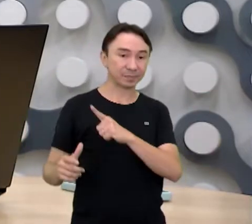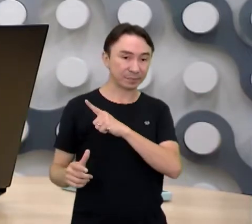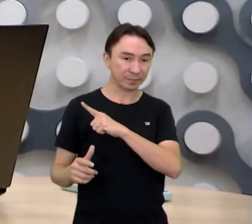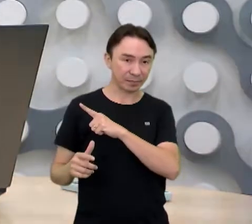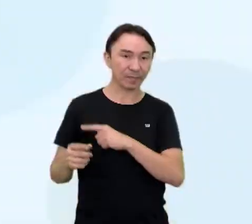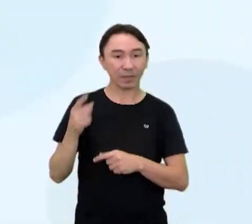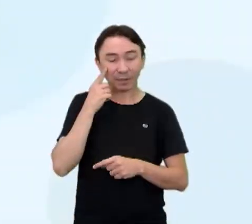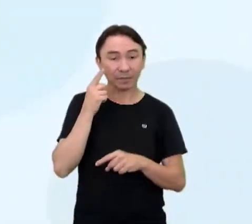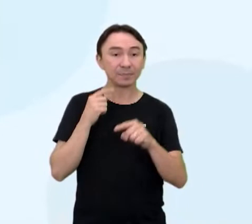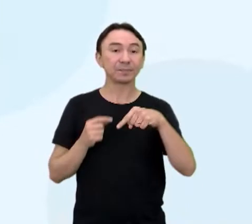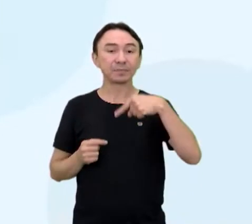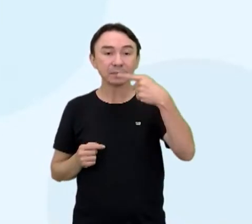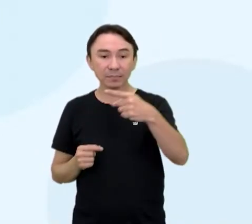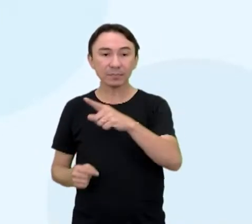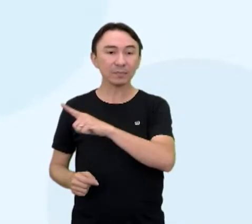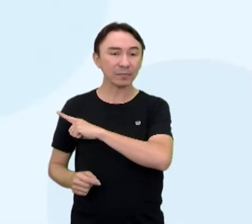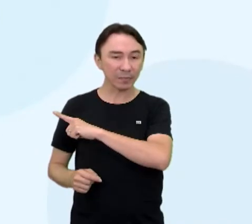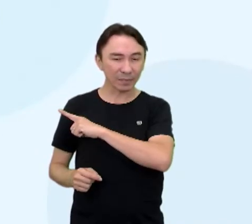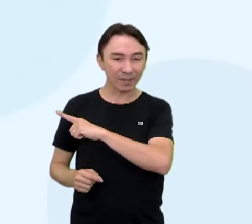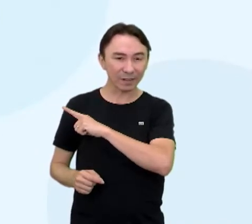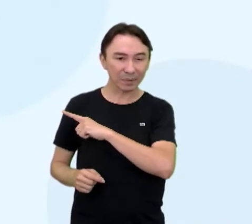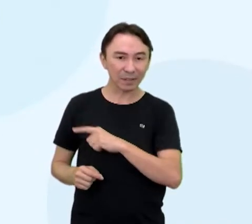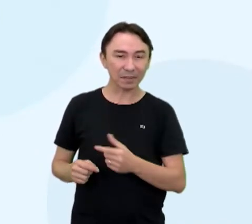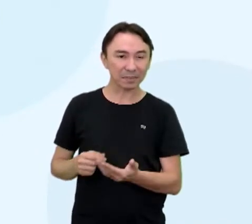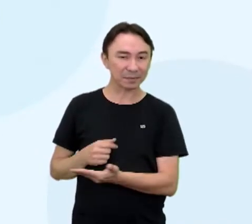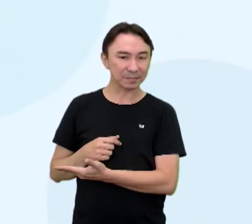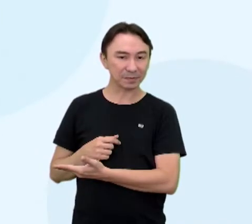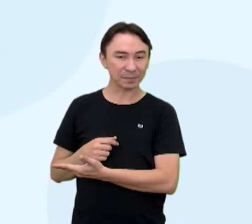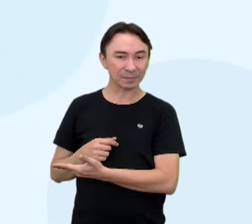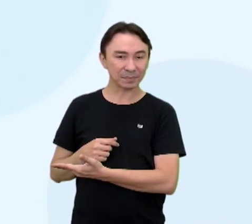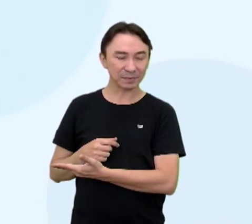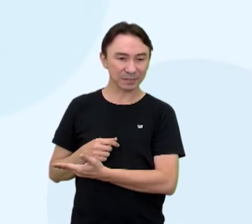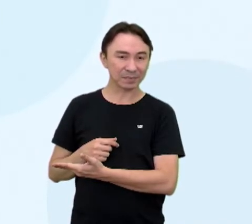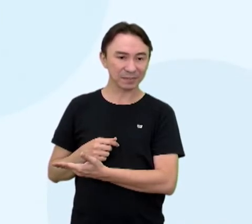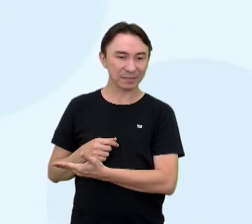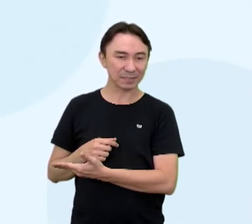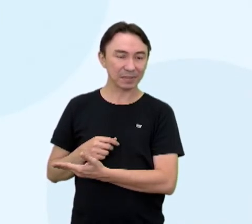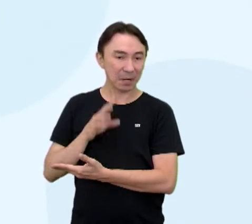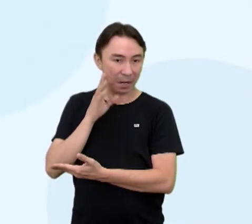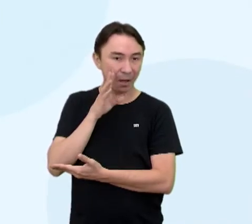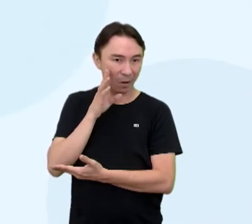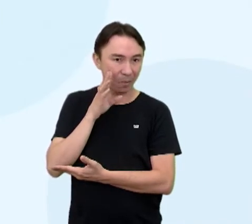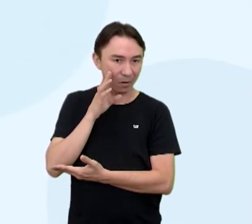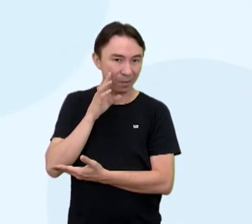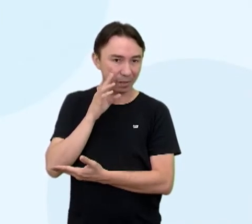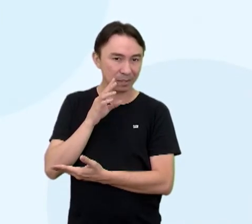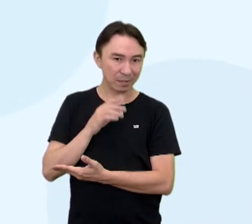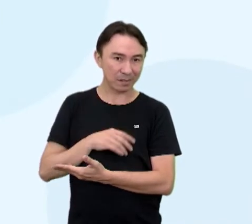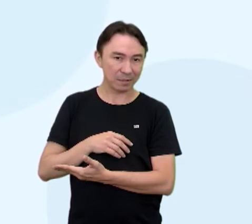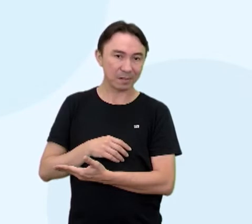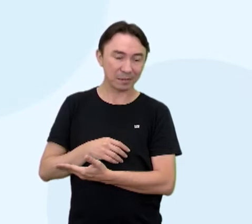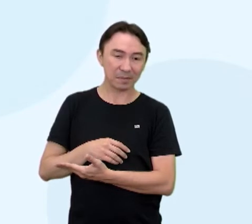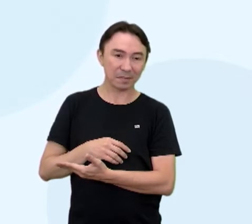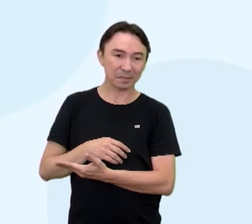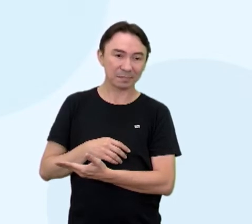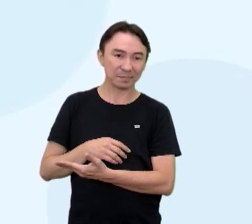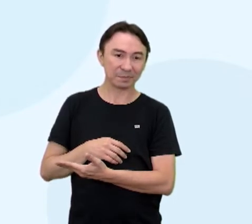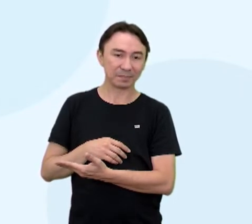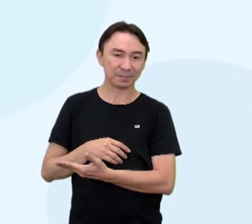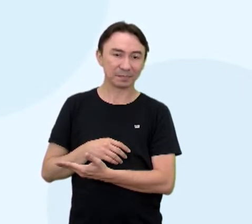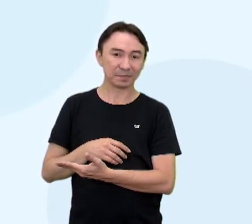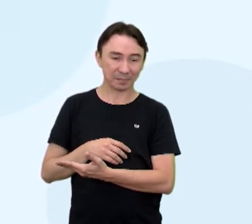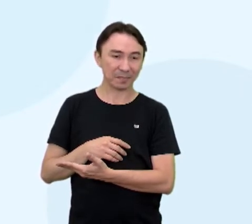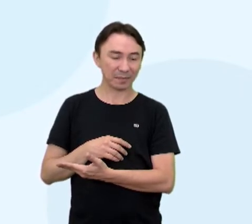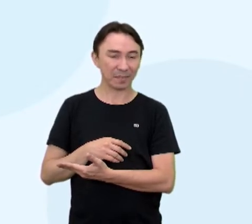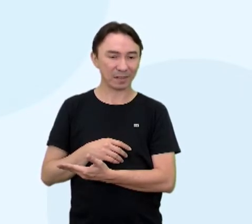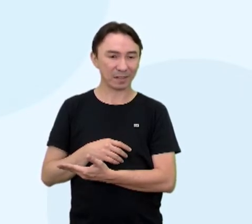aí, numa imagem aí muito legal aí, que está sendo apresentada aí para vocês, né? Então essa imagem mostra